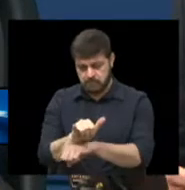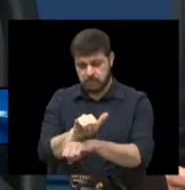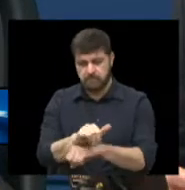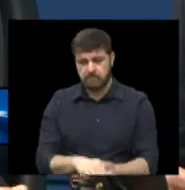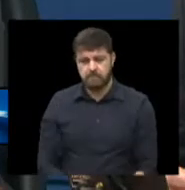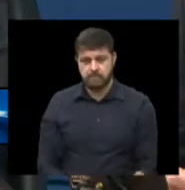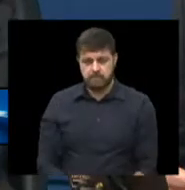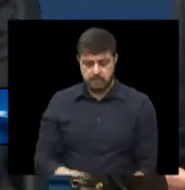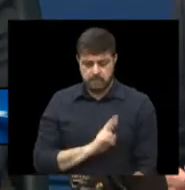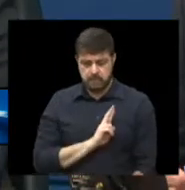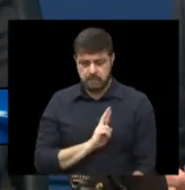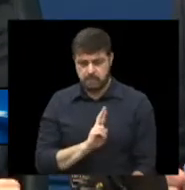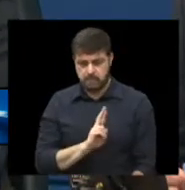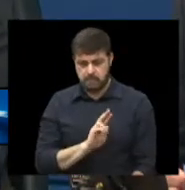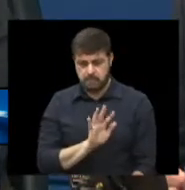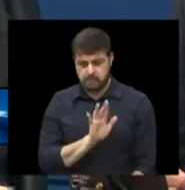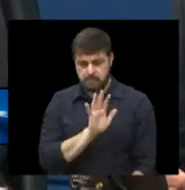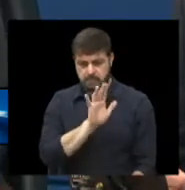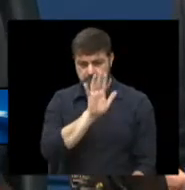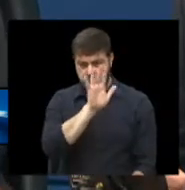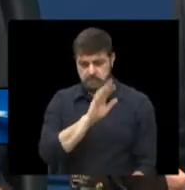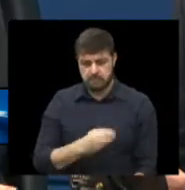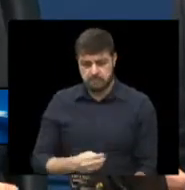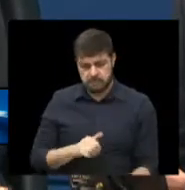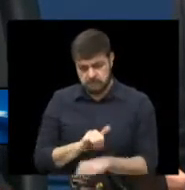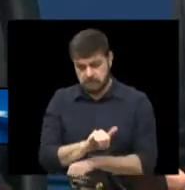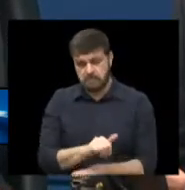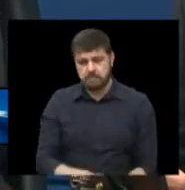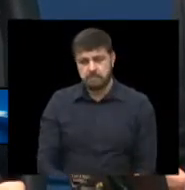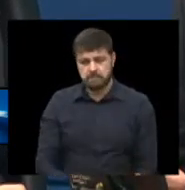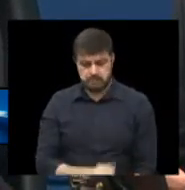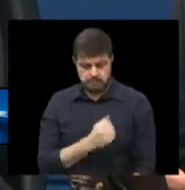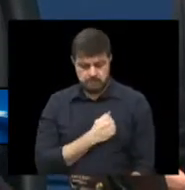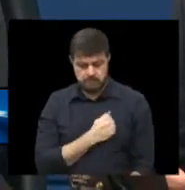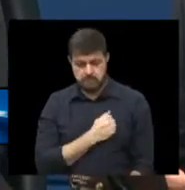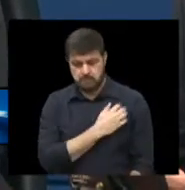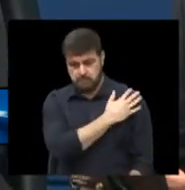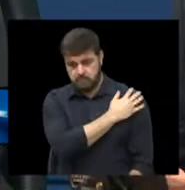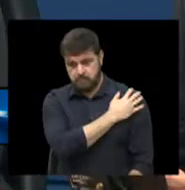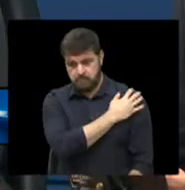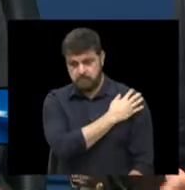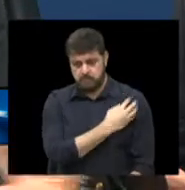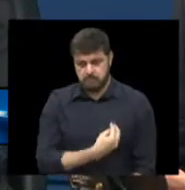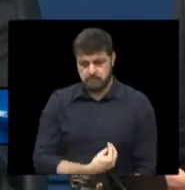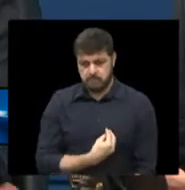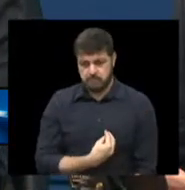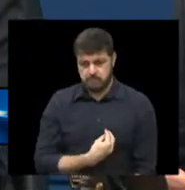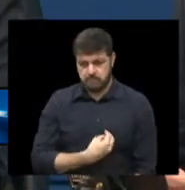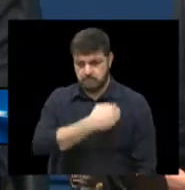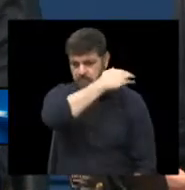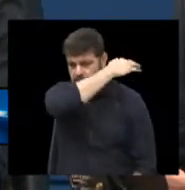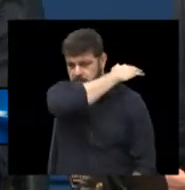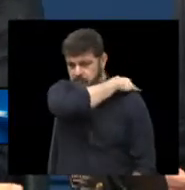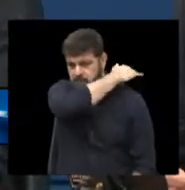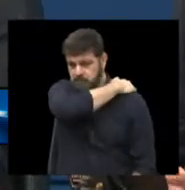ausente. Rubens Gás, ausente. Tenente Santini, presente. Tico